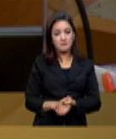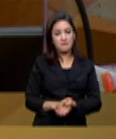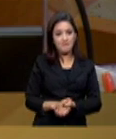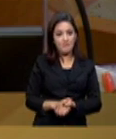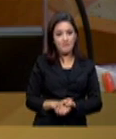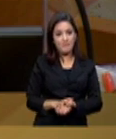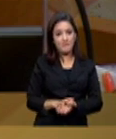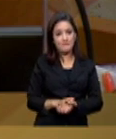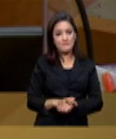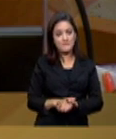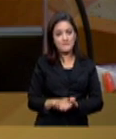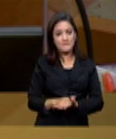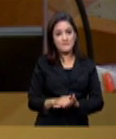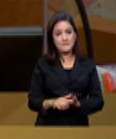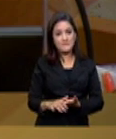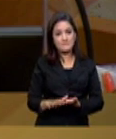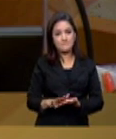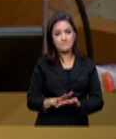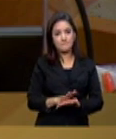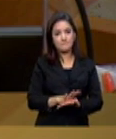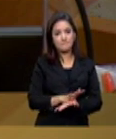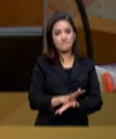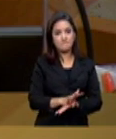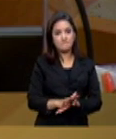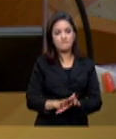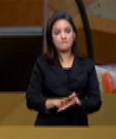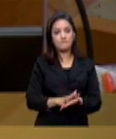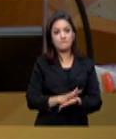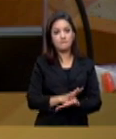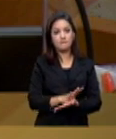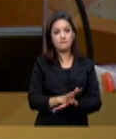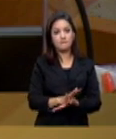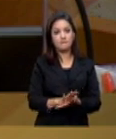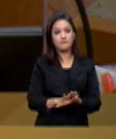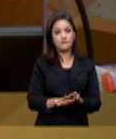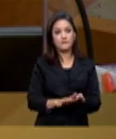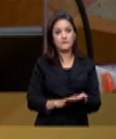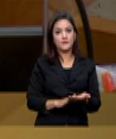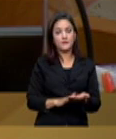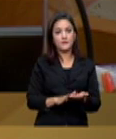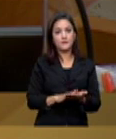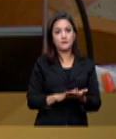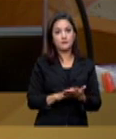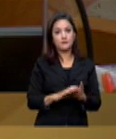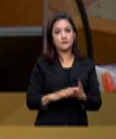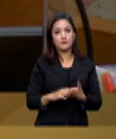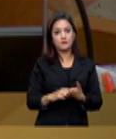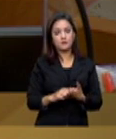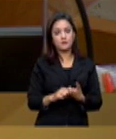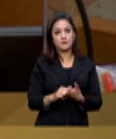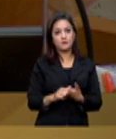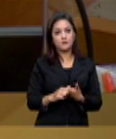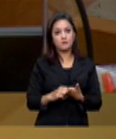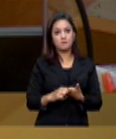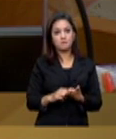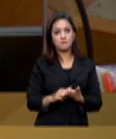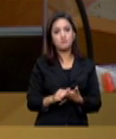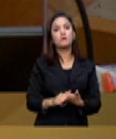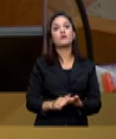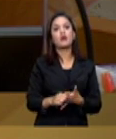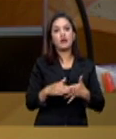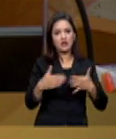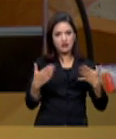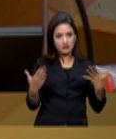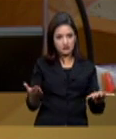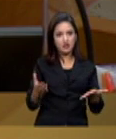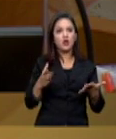nenhuma dúvida quanto a, tanto é que eu afirmei, quanto a inexistência de